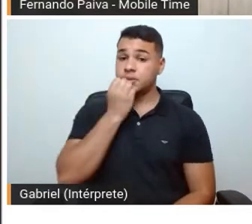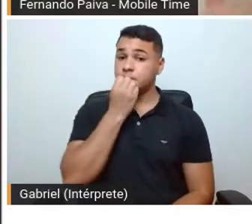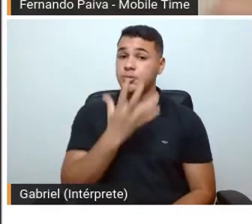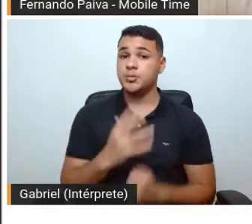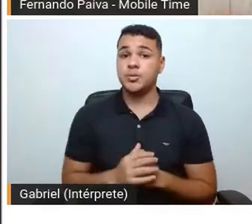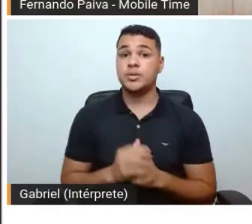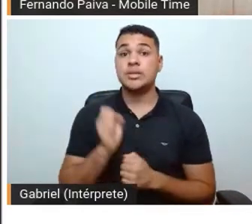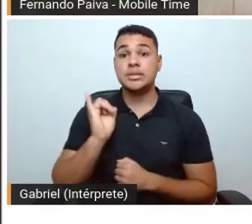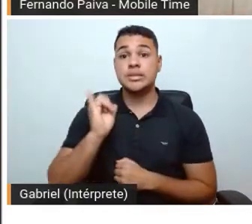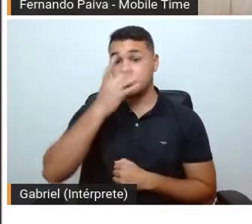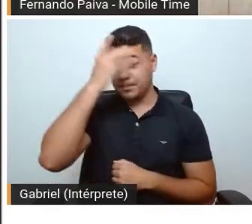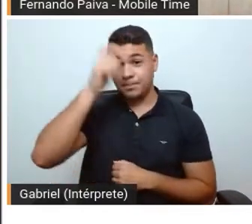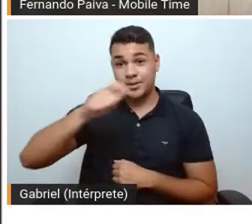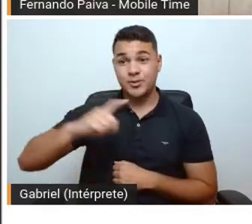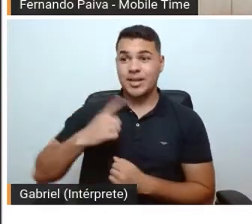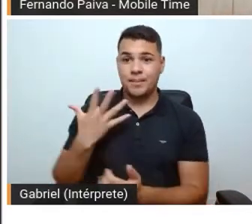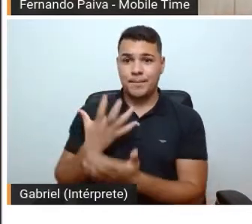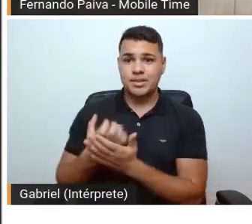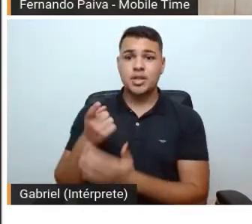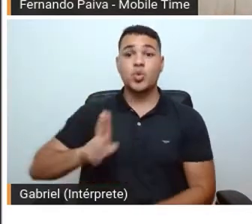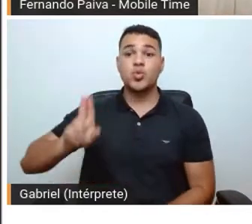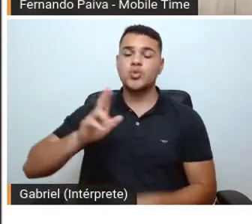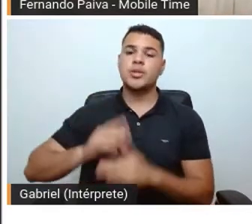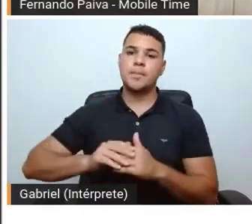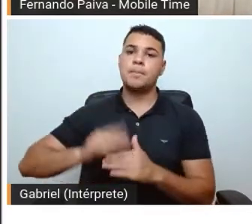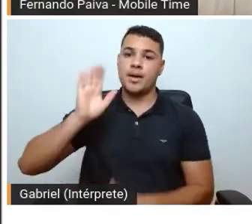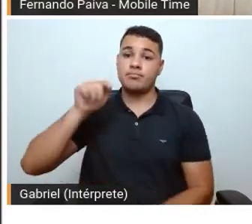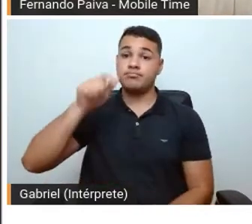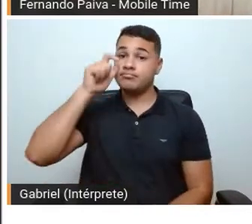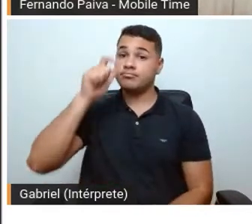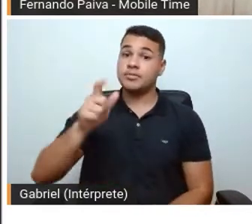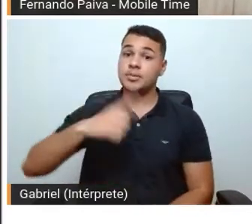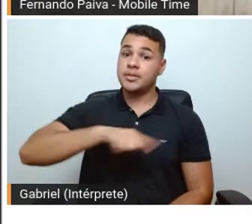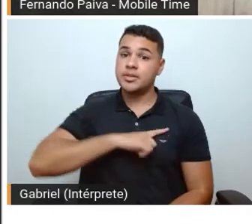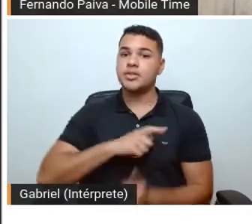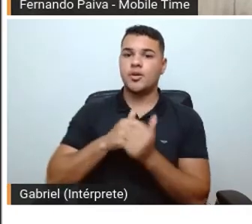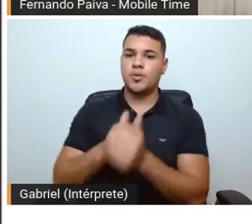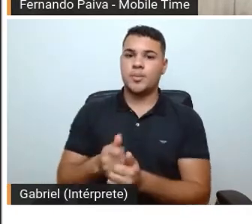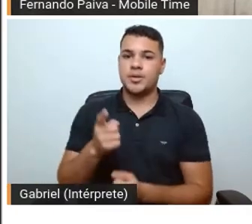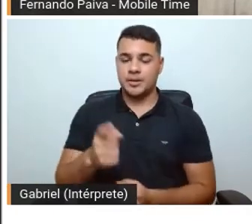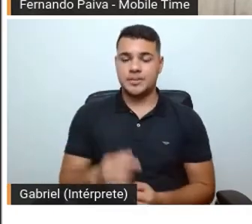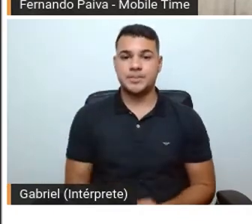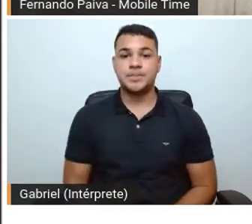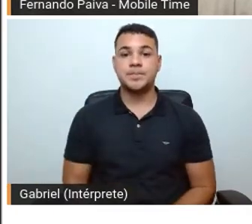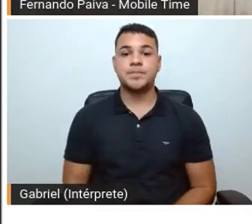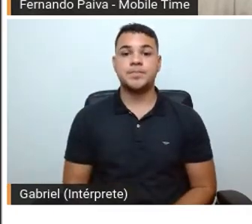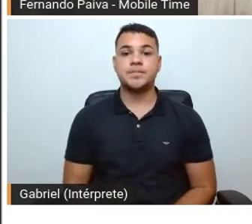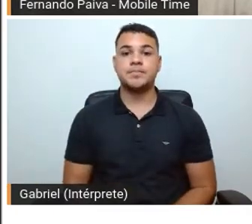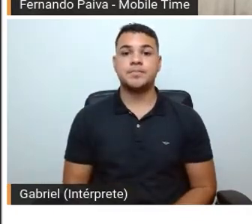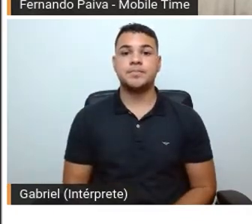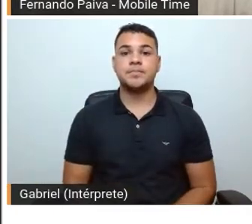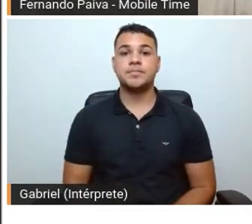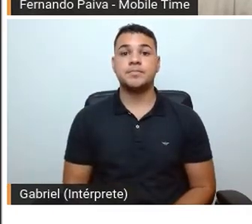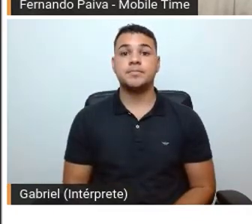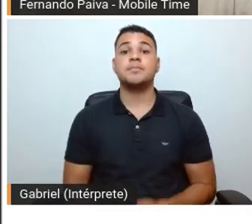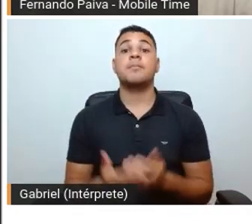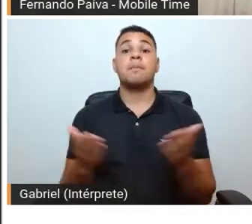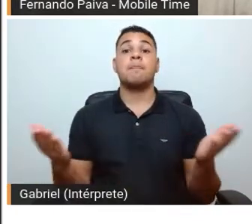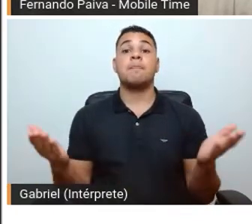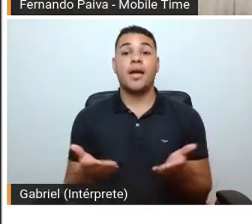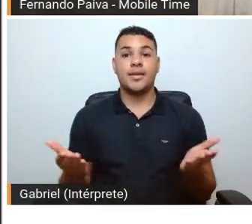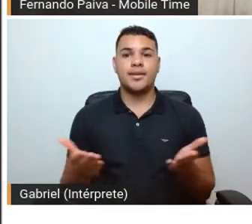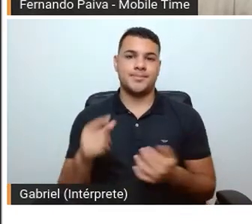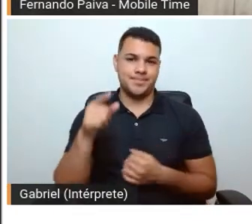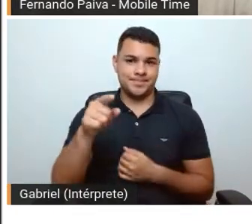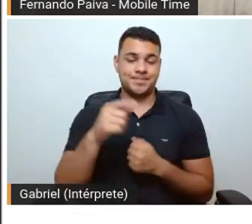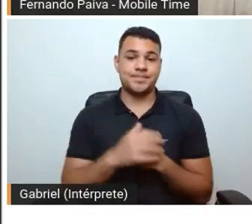essa quem tem ele tava conversando usar mais interessante é bom para gente ficar de olho E aí e é aqui é um outro gráfico onde a